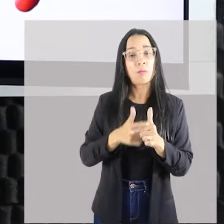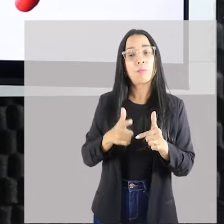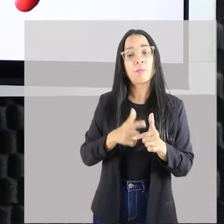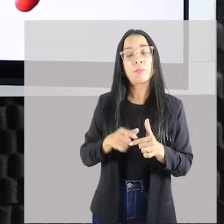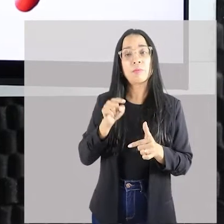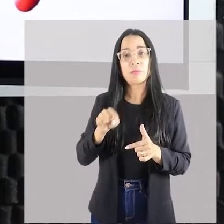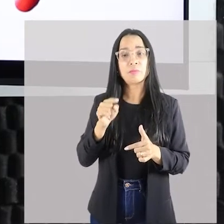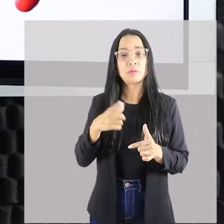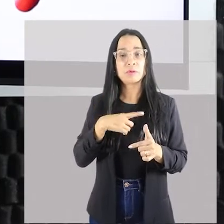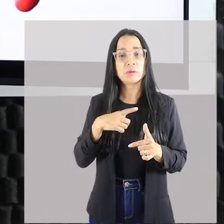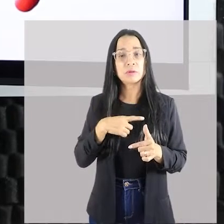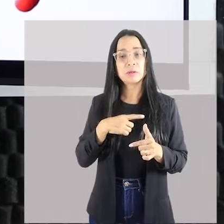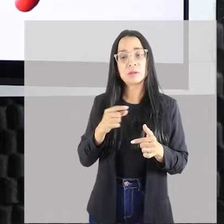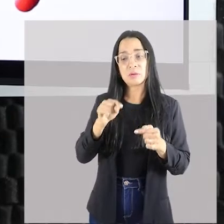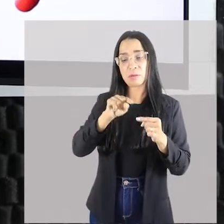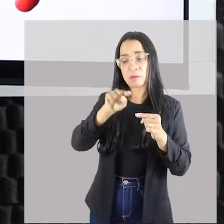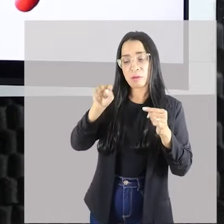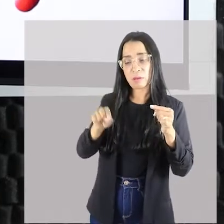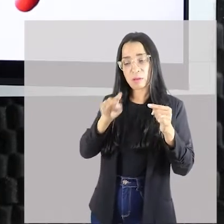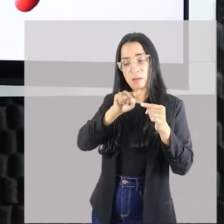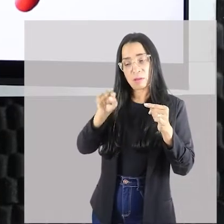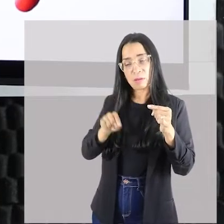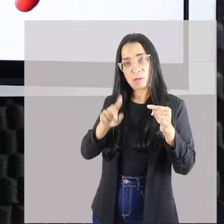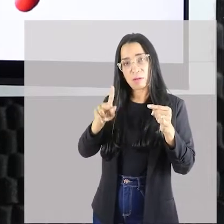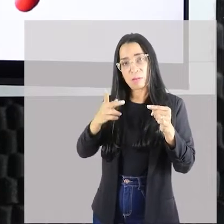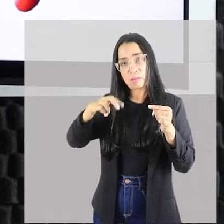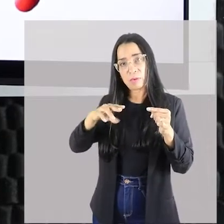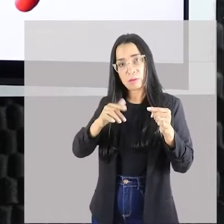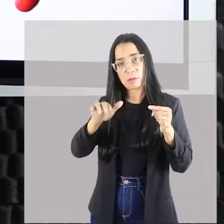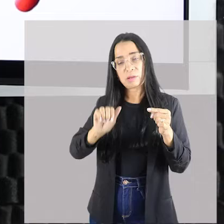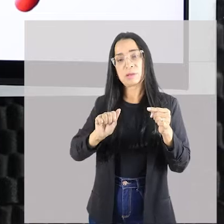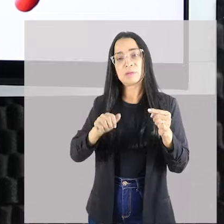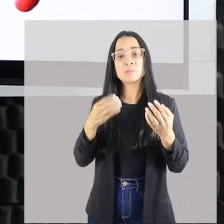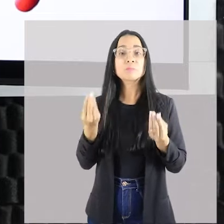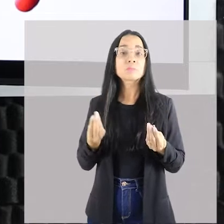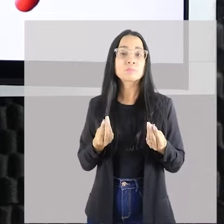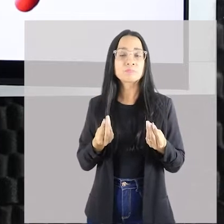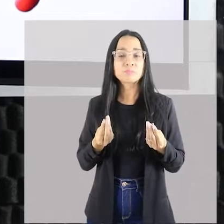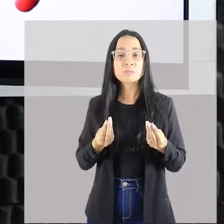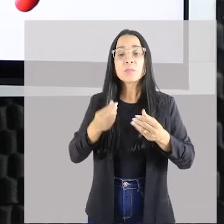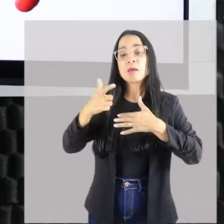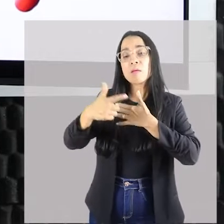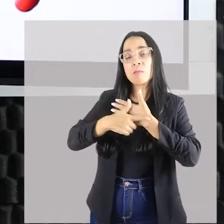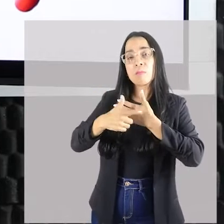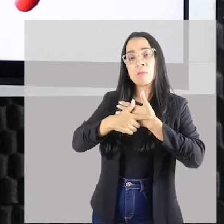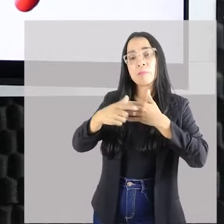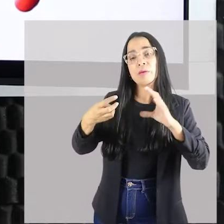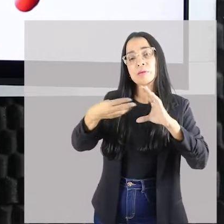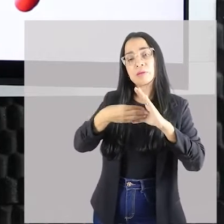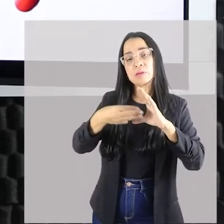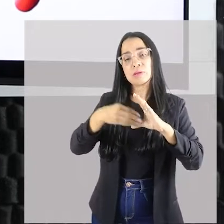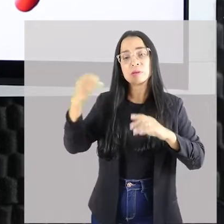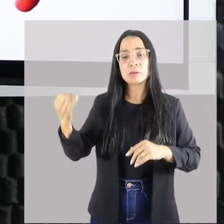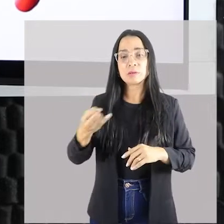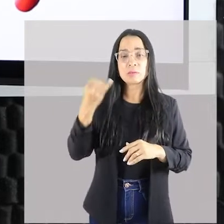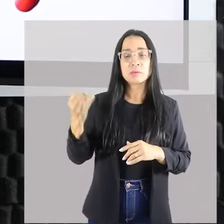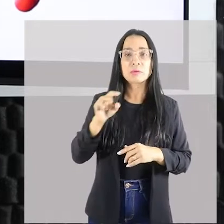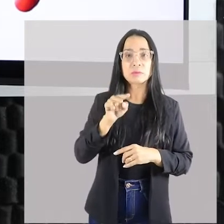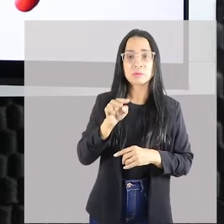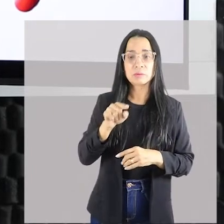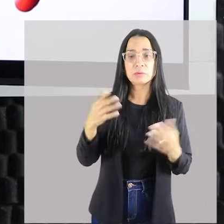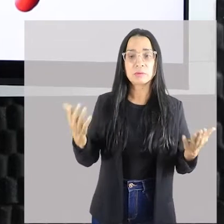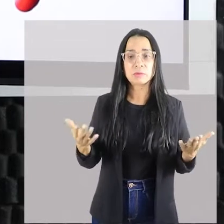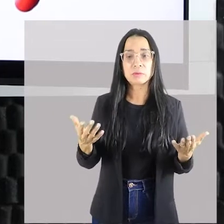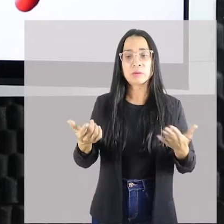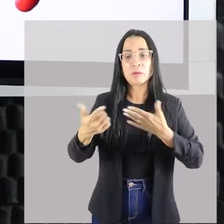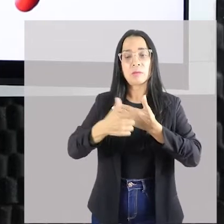de você ter uma hemácia torta, né? Ali, gente, a função dessa célula aí é muito importante para você.